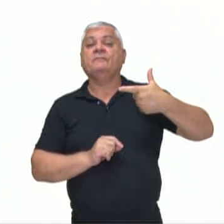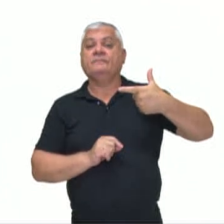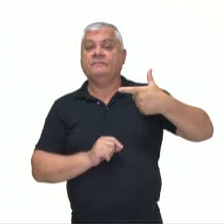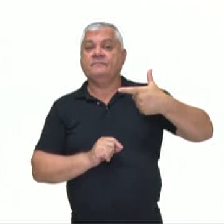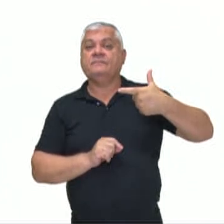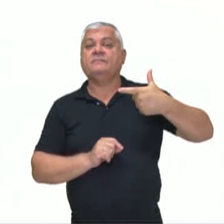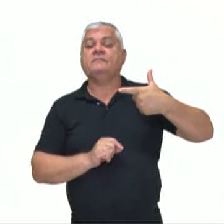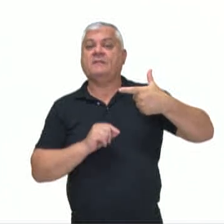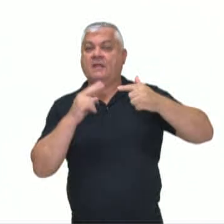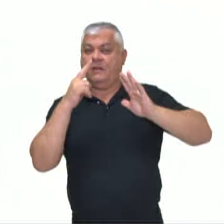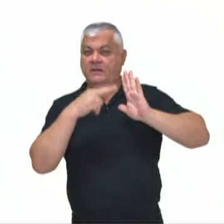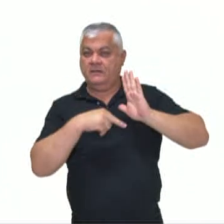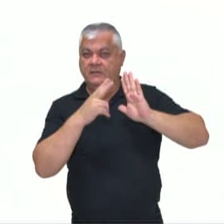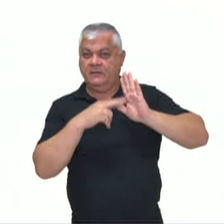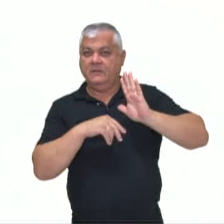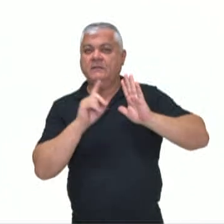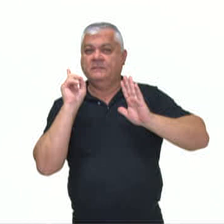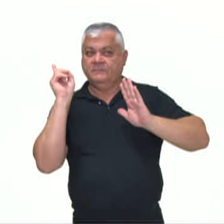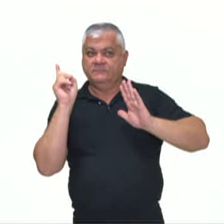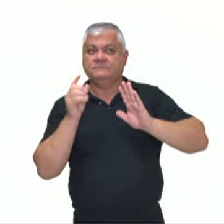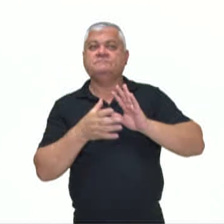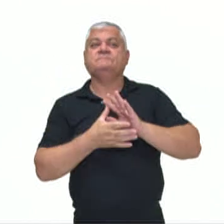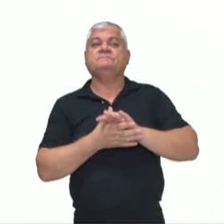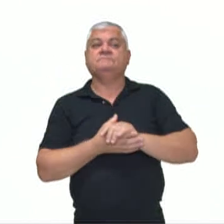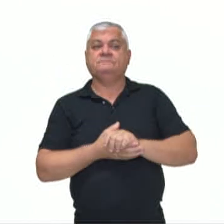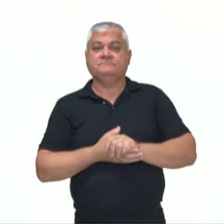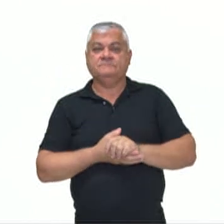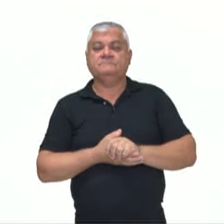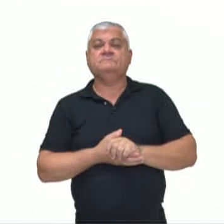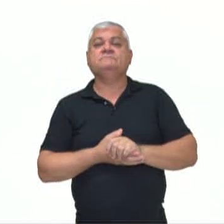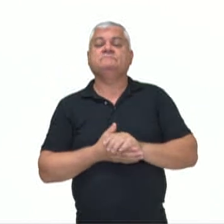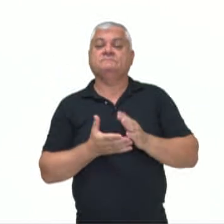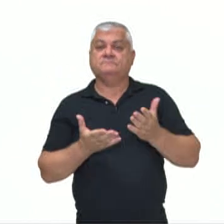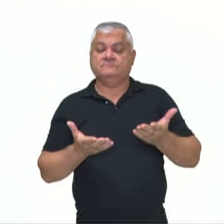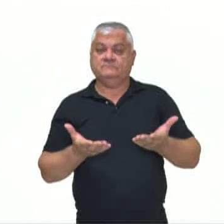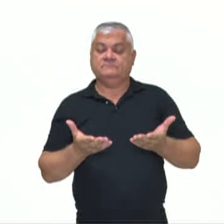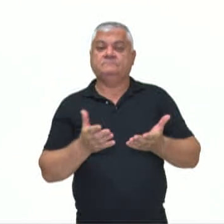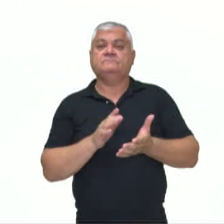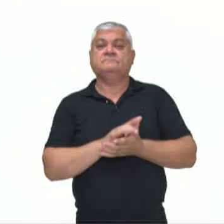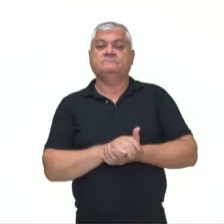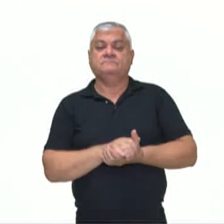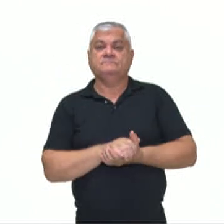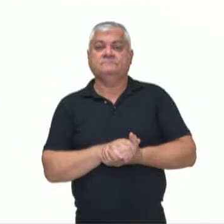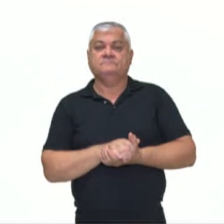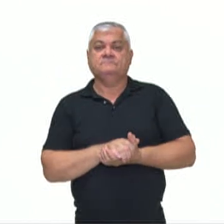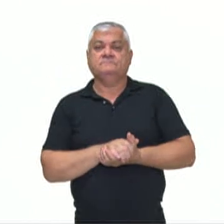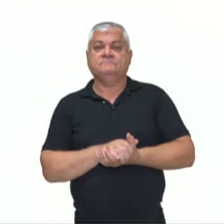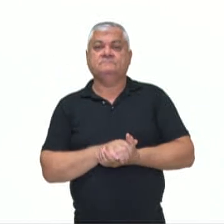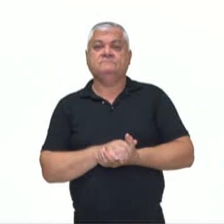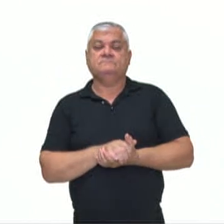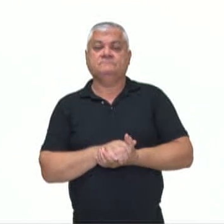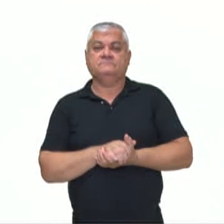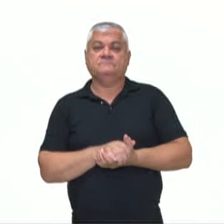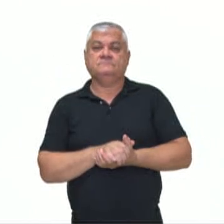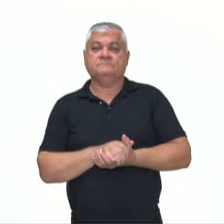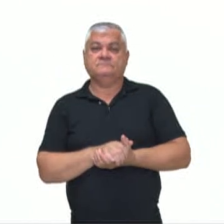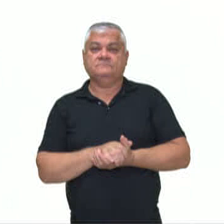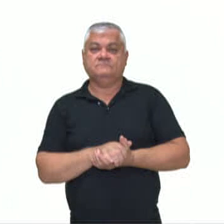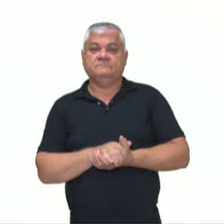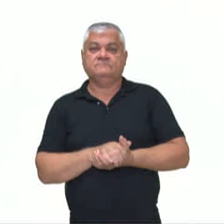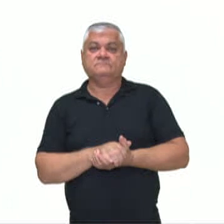al dirigir-se a ela ou al hablar de ella, segundo sua categoria, sua condição social, sua idade e